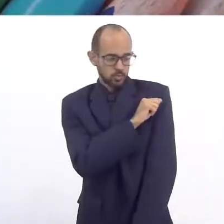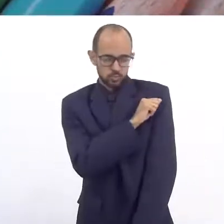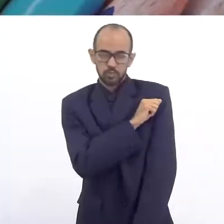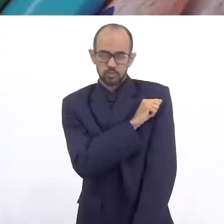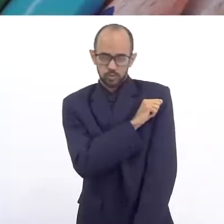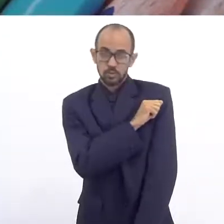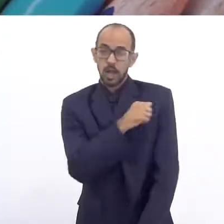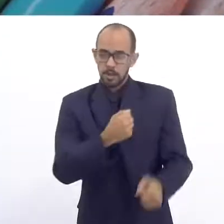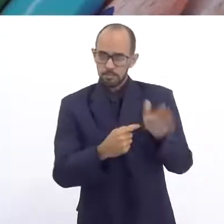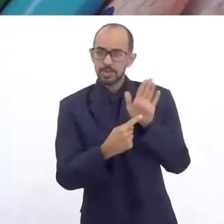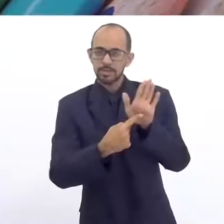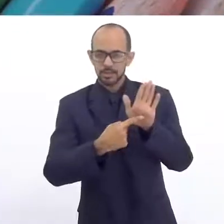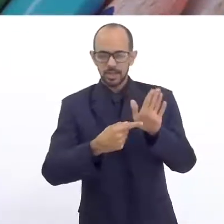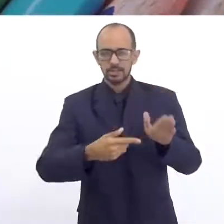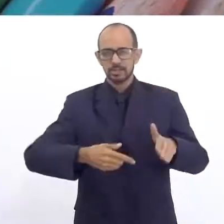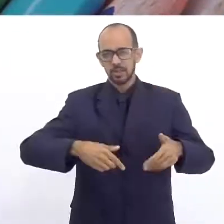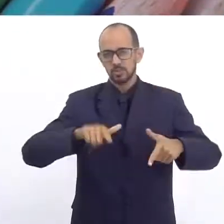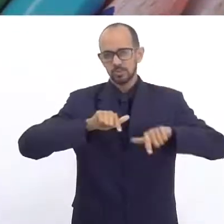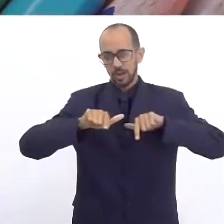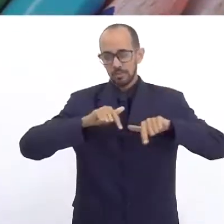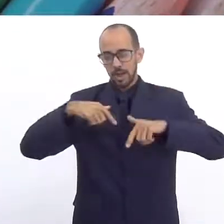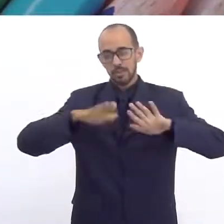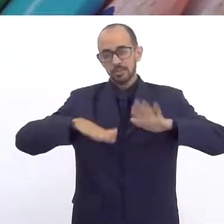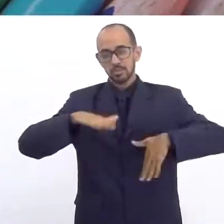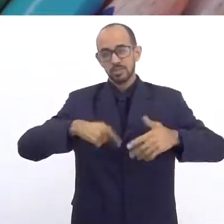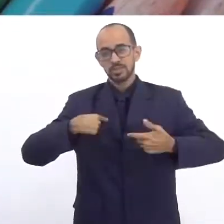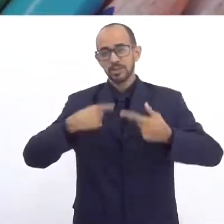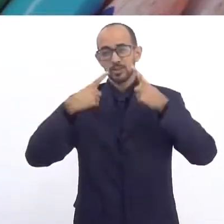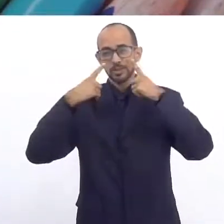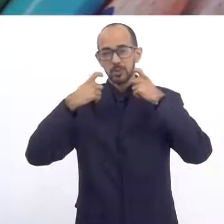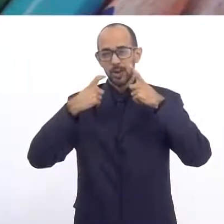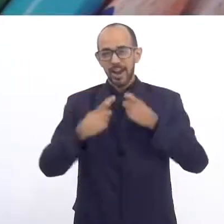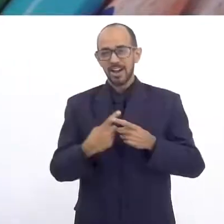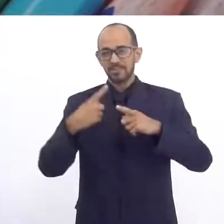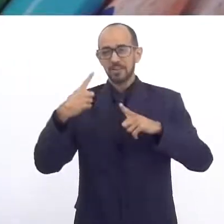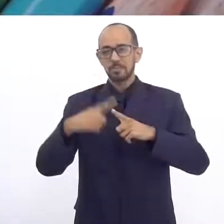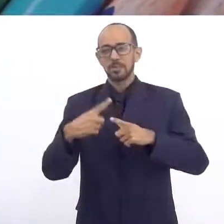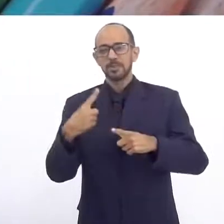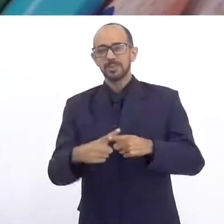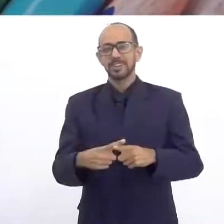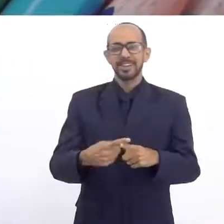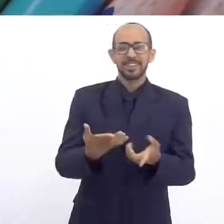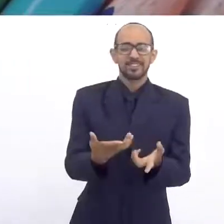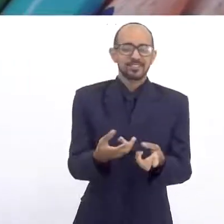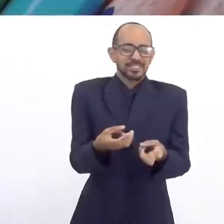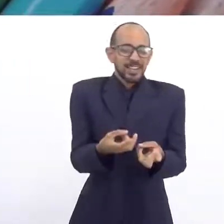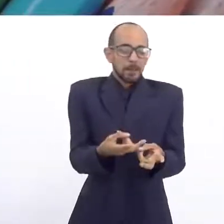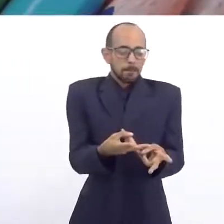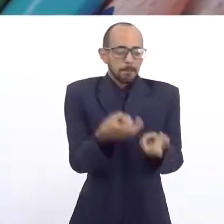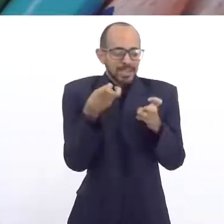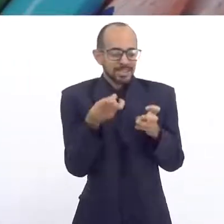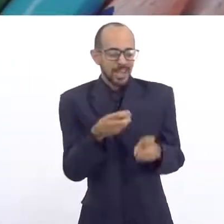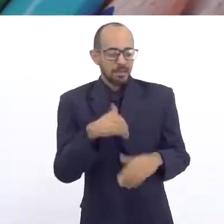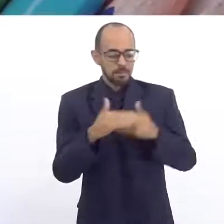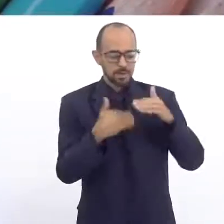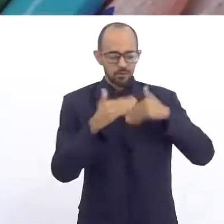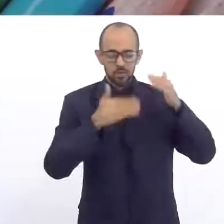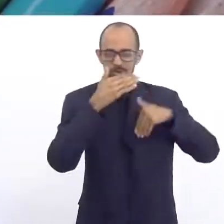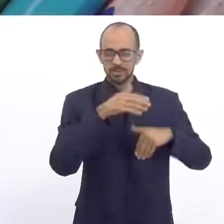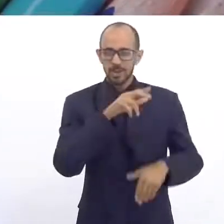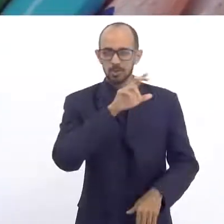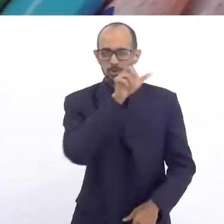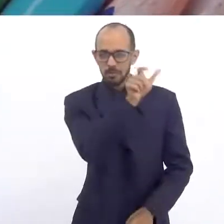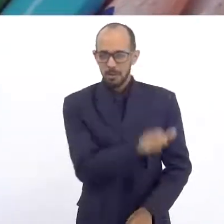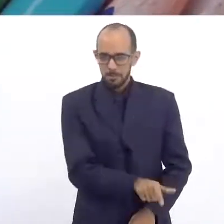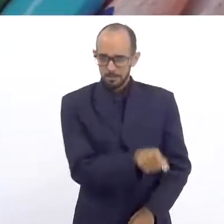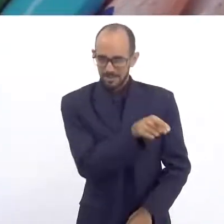na escola, enfim, eu começava a chorar do nada, porque você vê a evolução